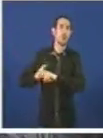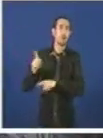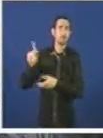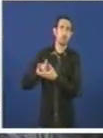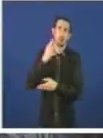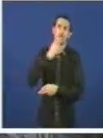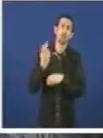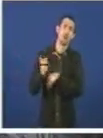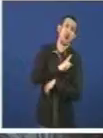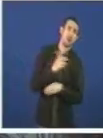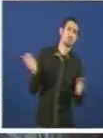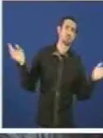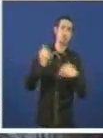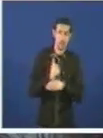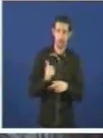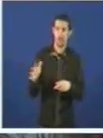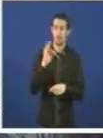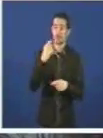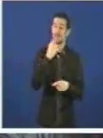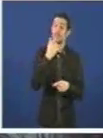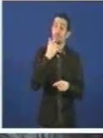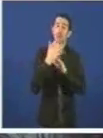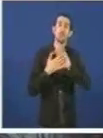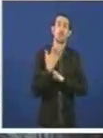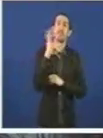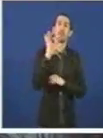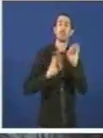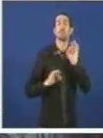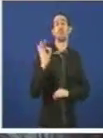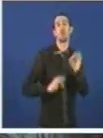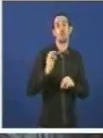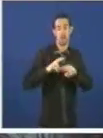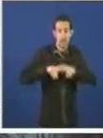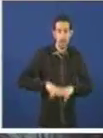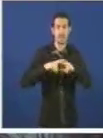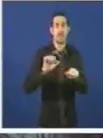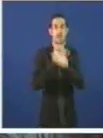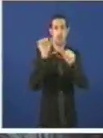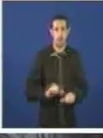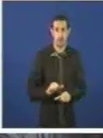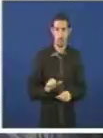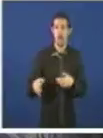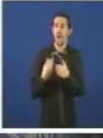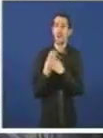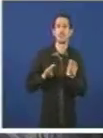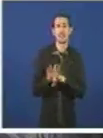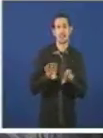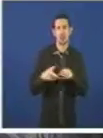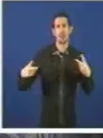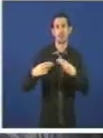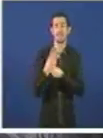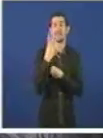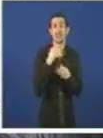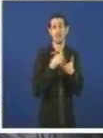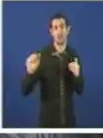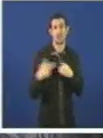Ten exixido que se achegara o 50%, que se revisara o modelo. Criticou os recortes de 3 millóns de